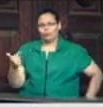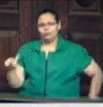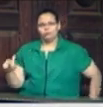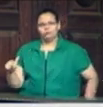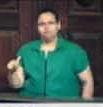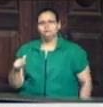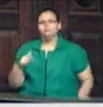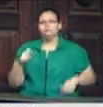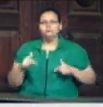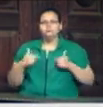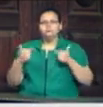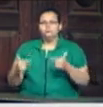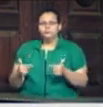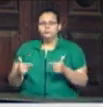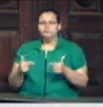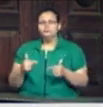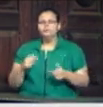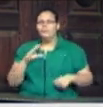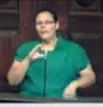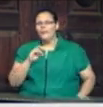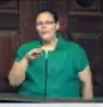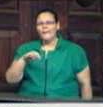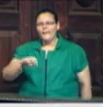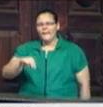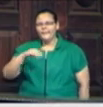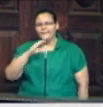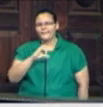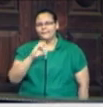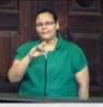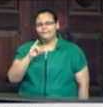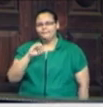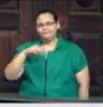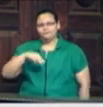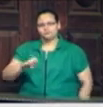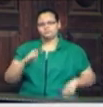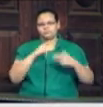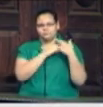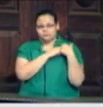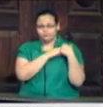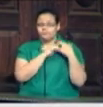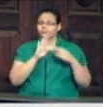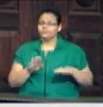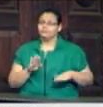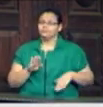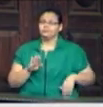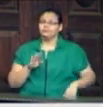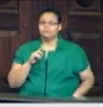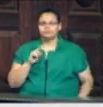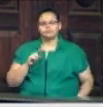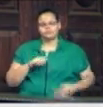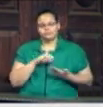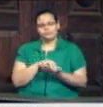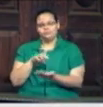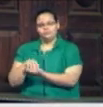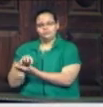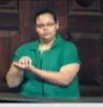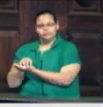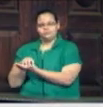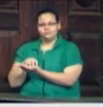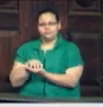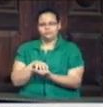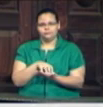outras iniciativas por crime de responsabilidade já foram encaminhadas, mas que pelo menos as instituições,